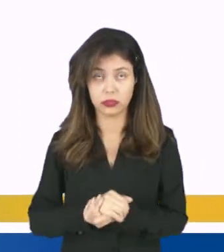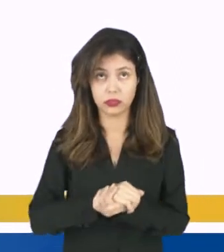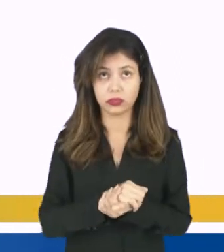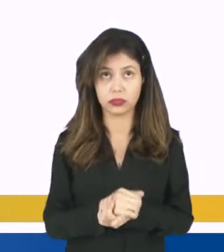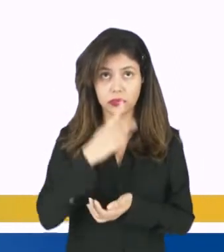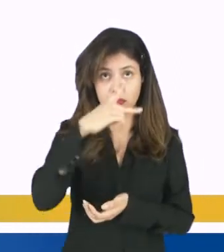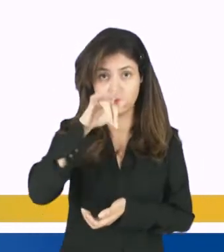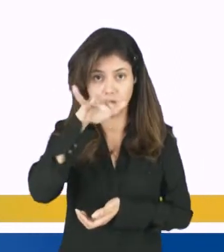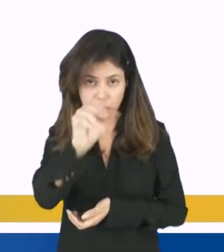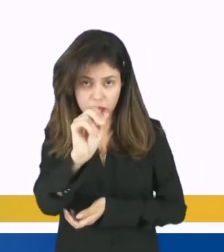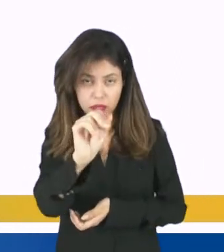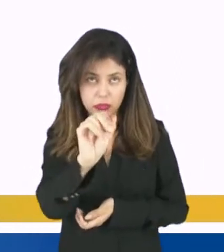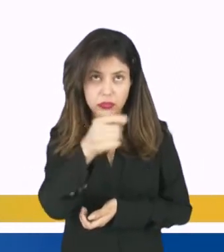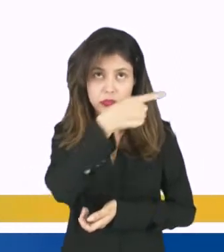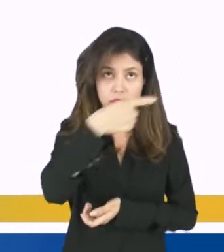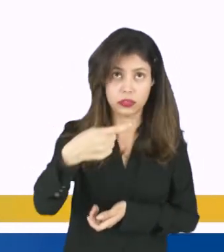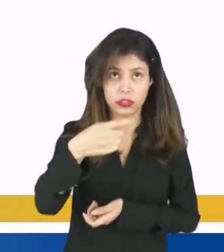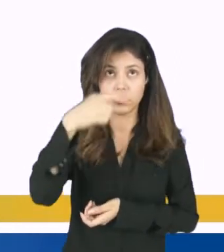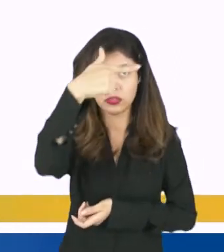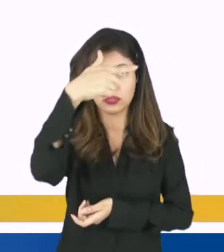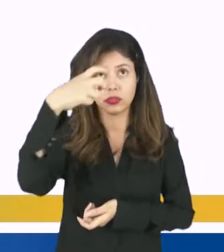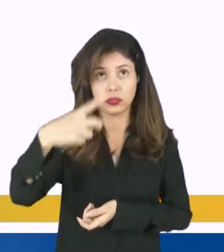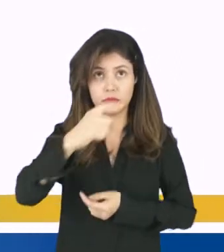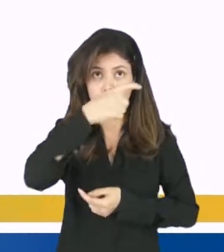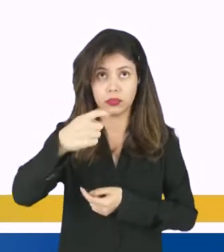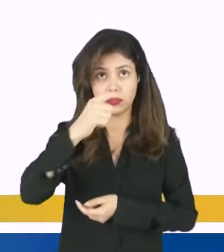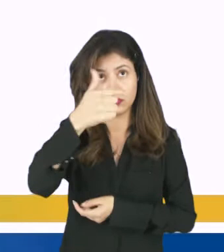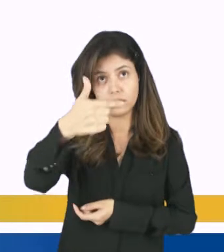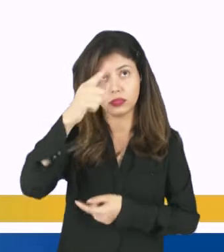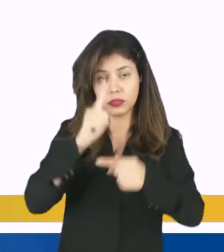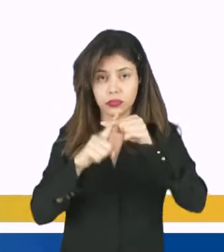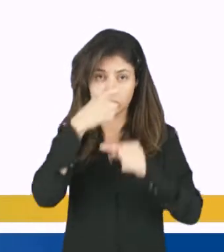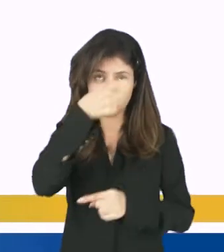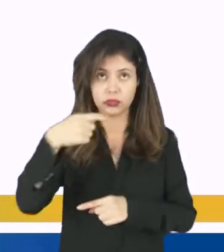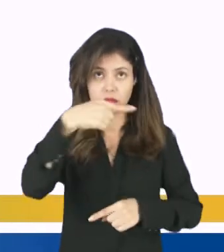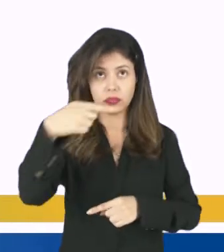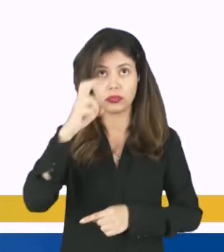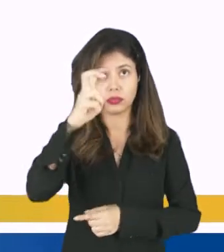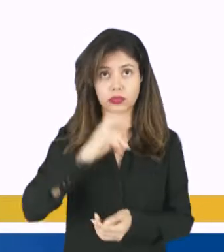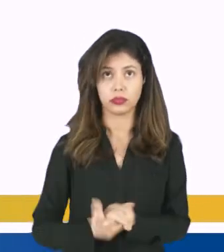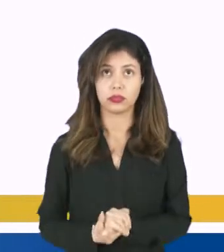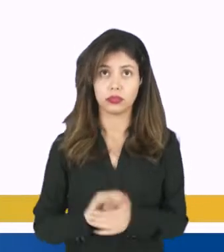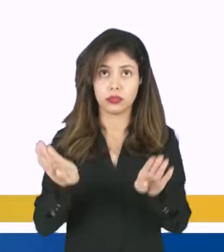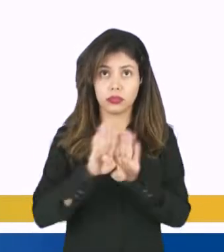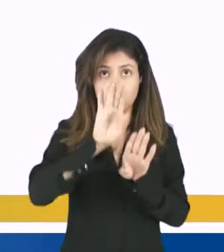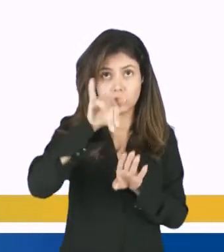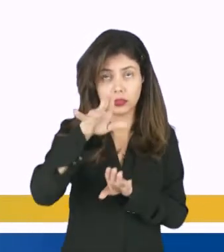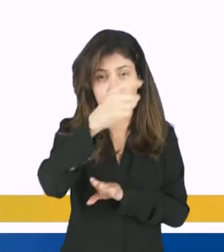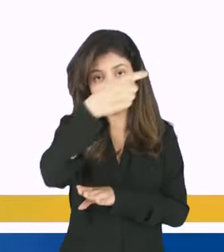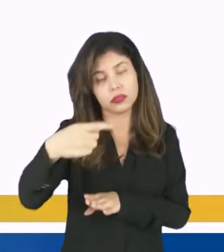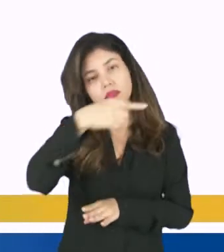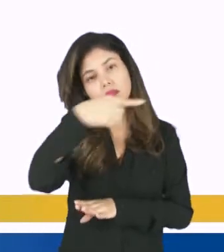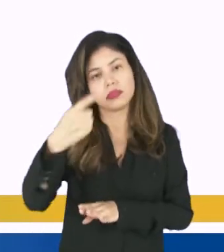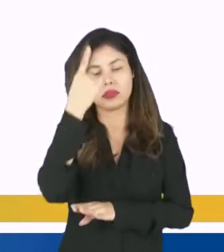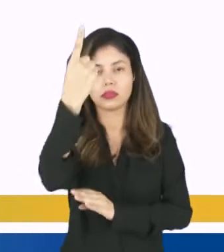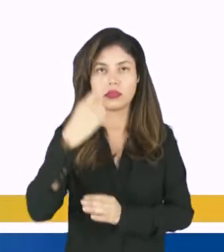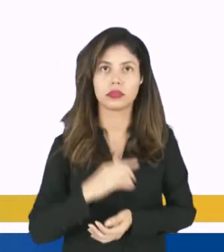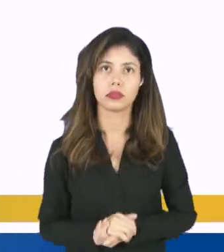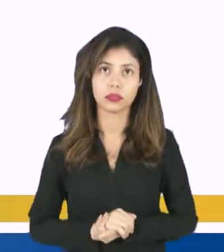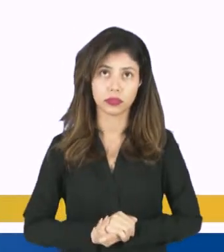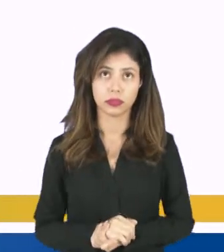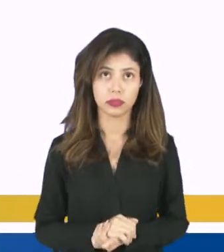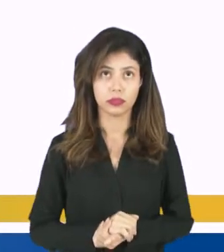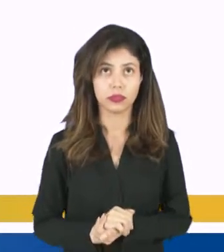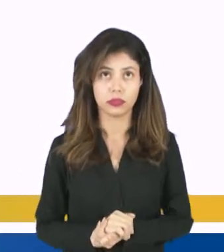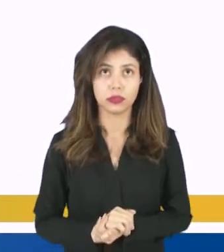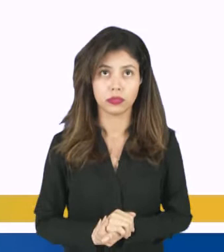x. Só que você vai lembrar que nós utilizamos o produto de